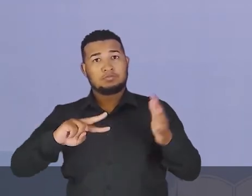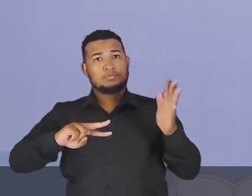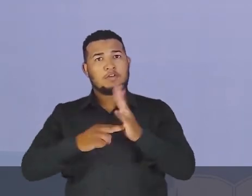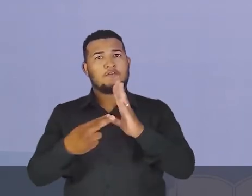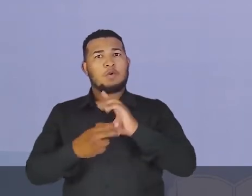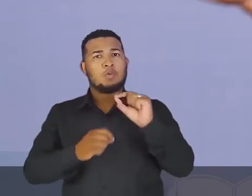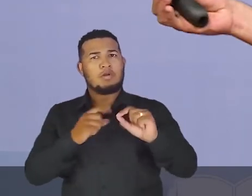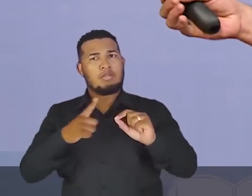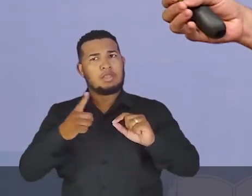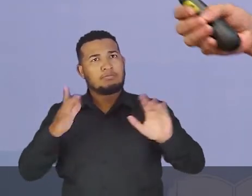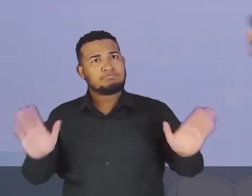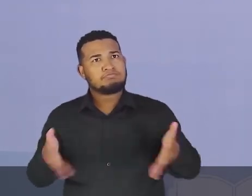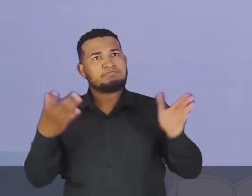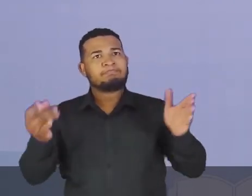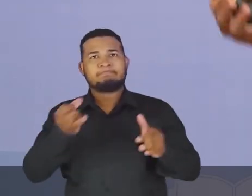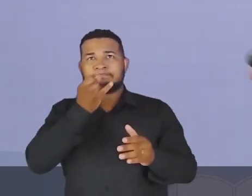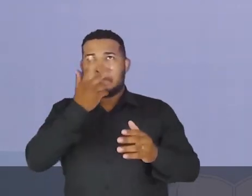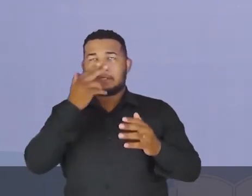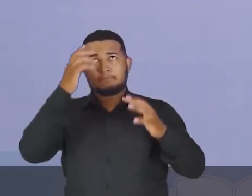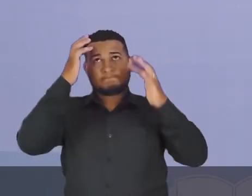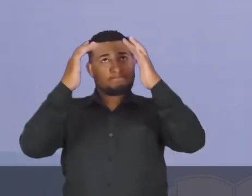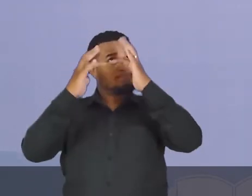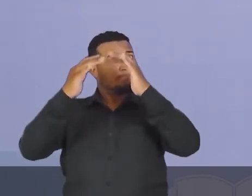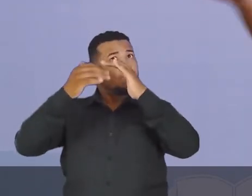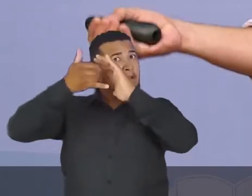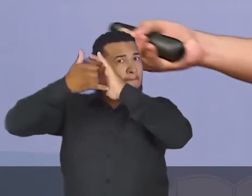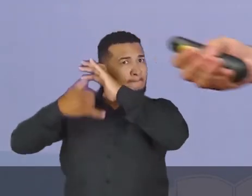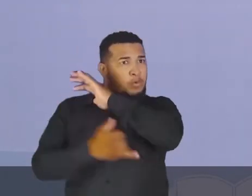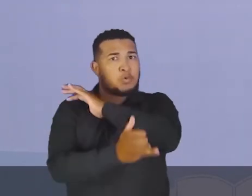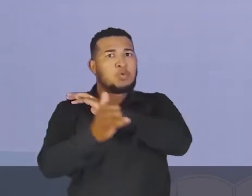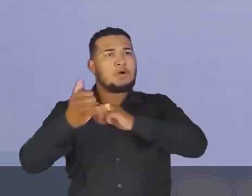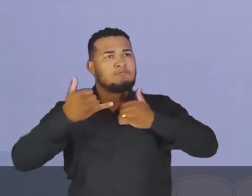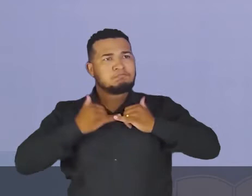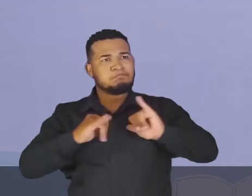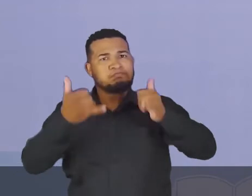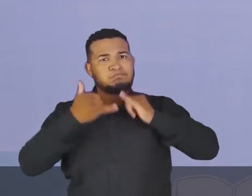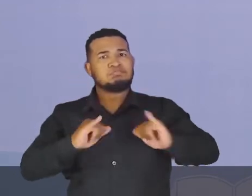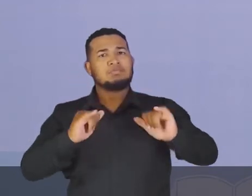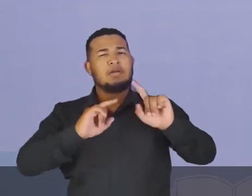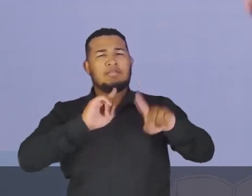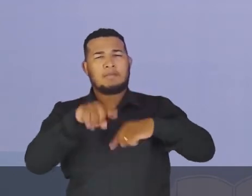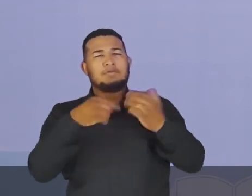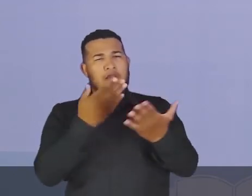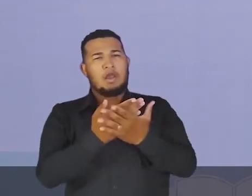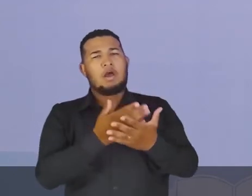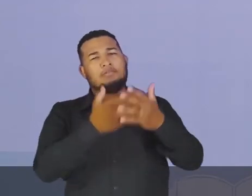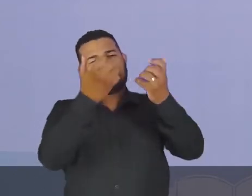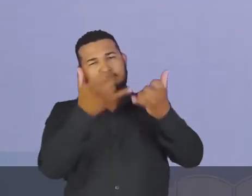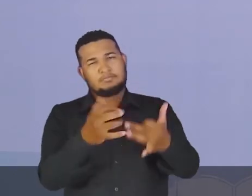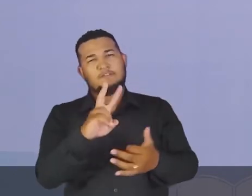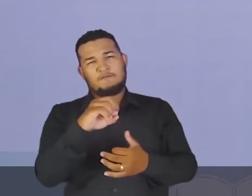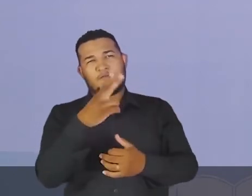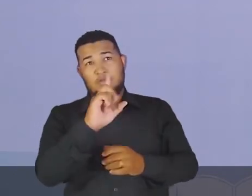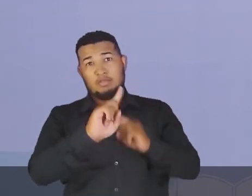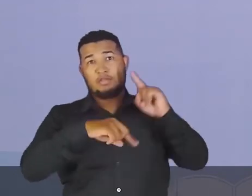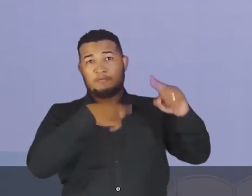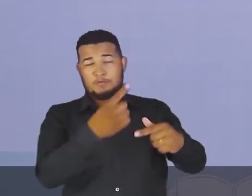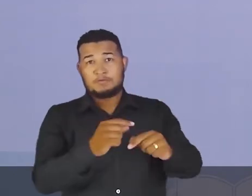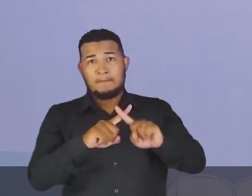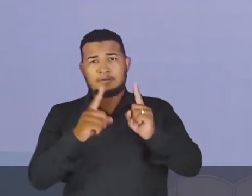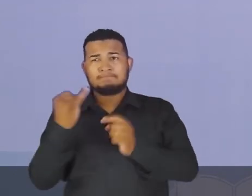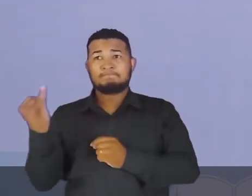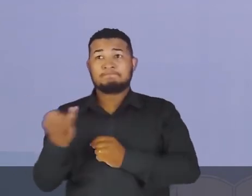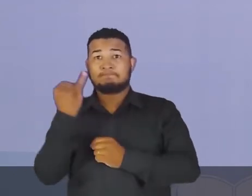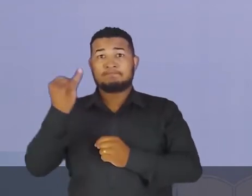por enviar impulsos elétricos, impulsos nervosos, como eu vou explicar em uma outra aula aqui para você. Mas o